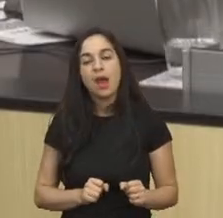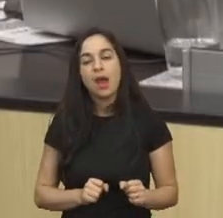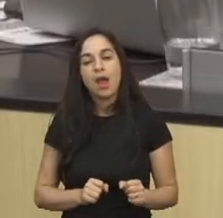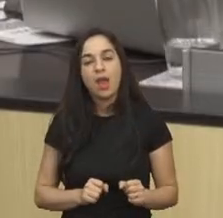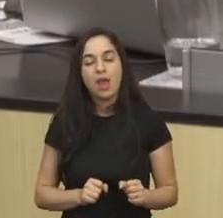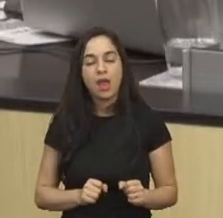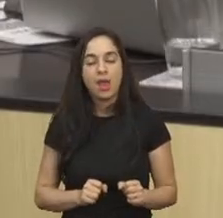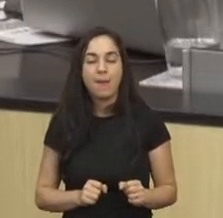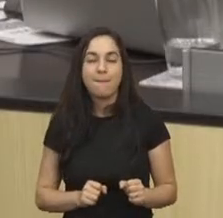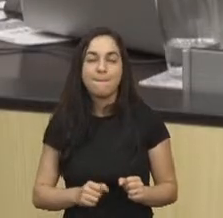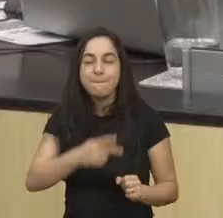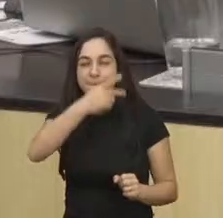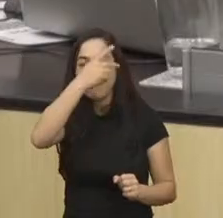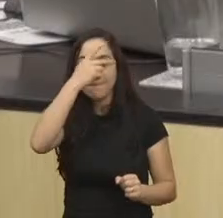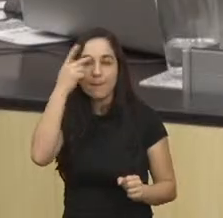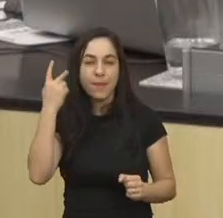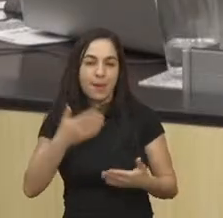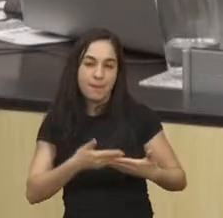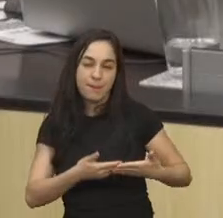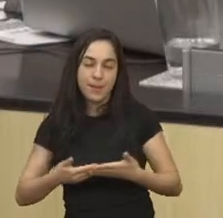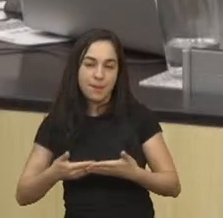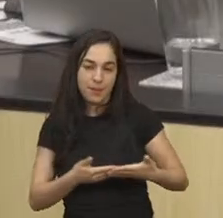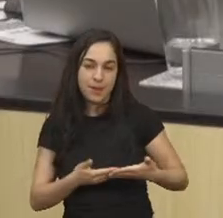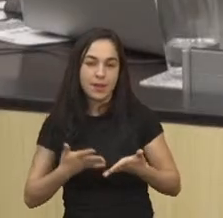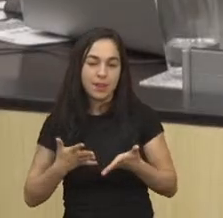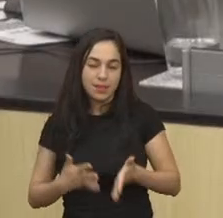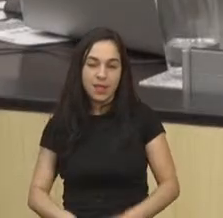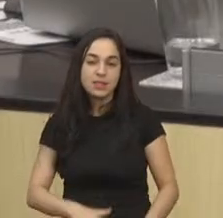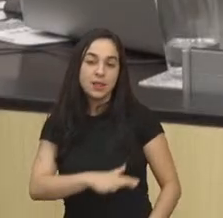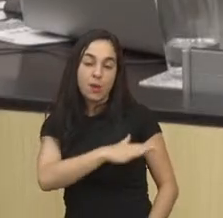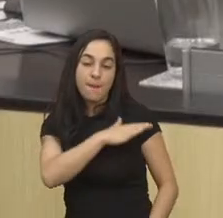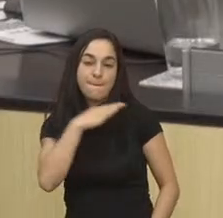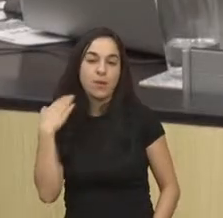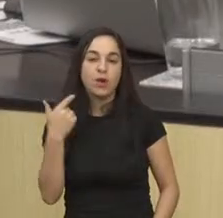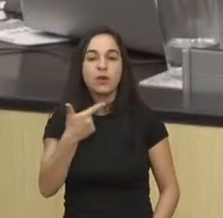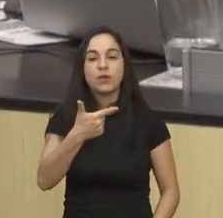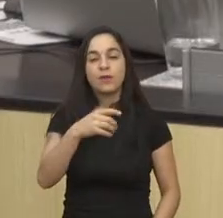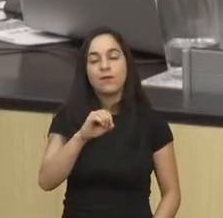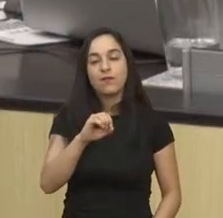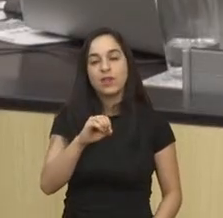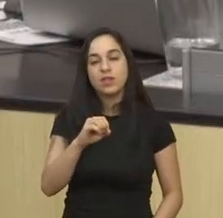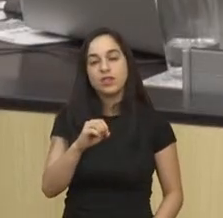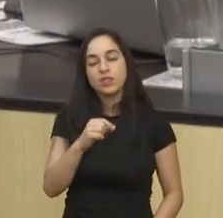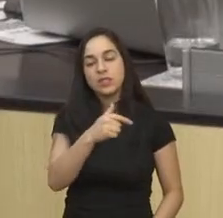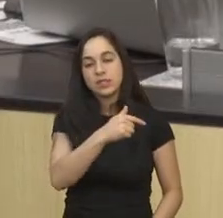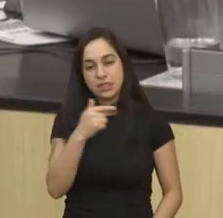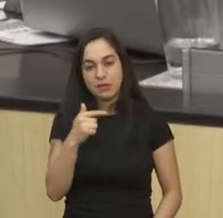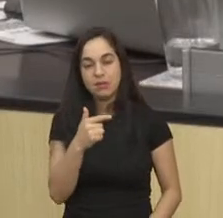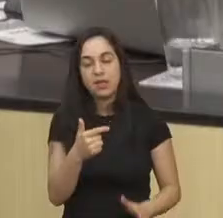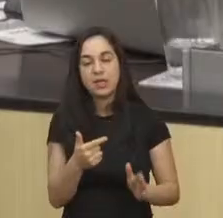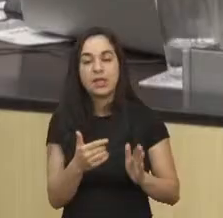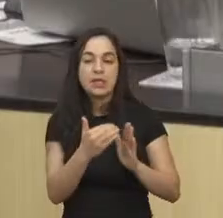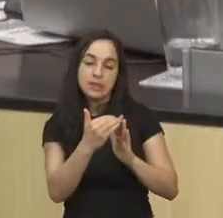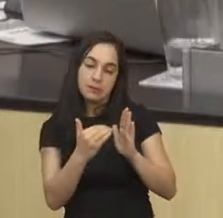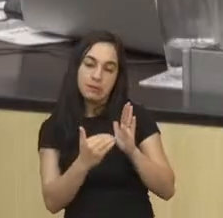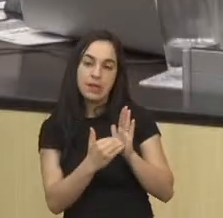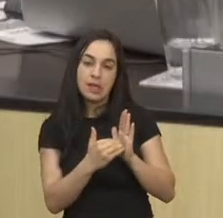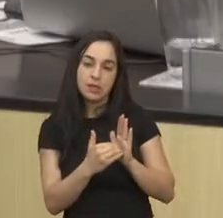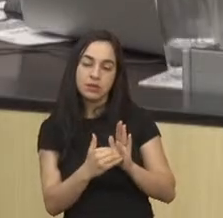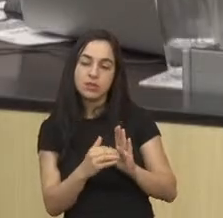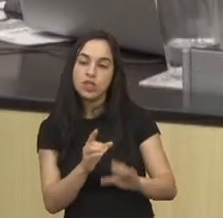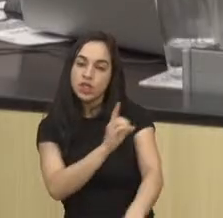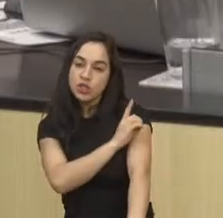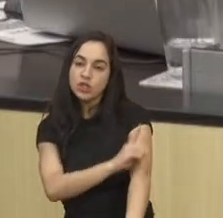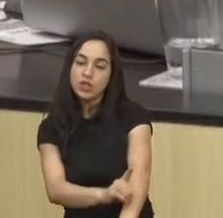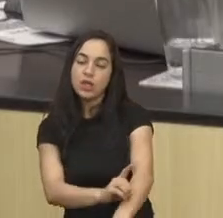20 semanas e que veio a óbito. Então, esse ser dá dignidade a eles, né, dos